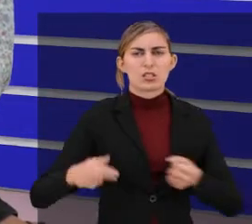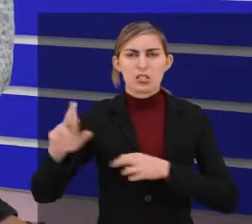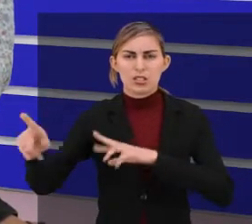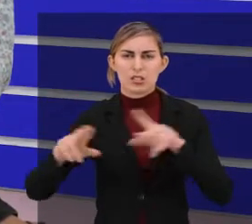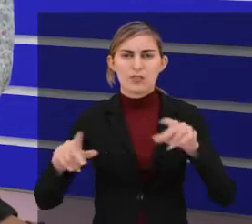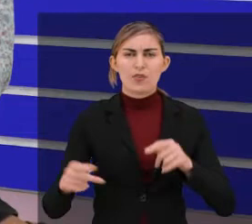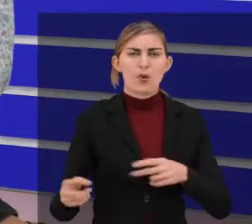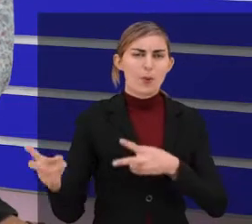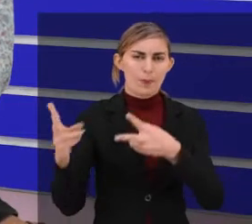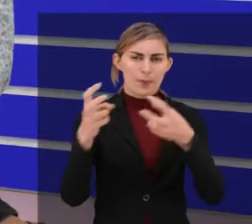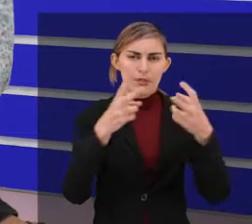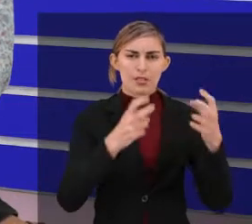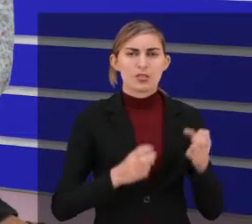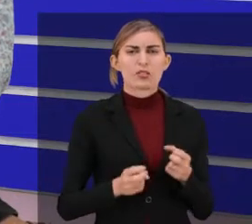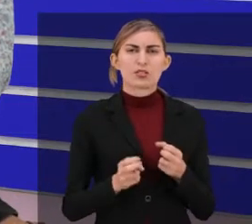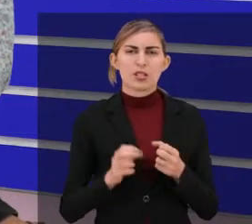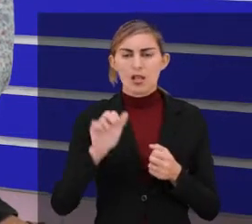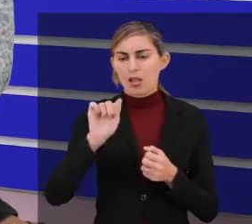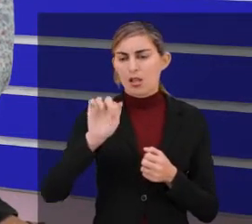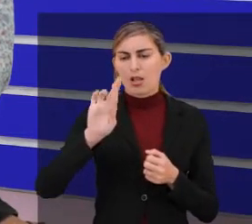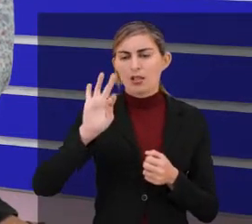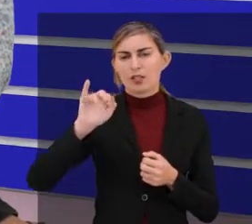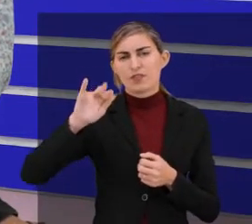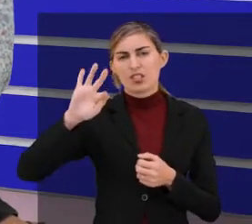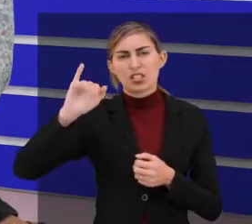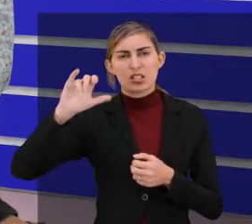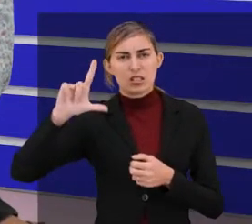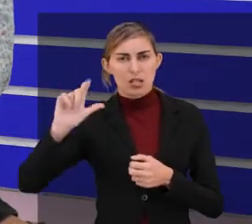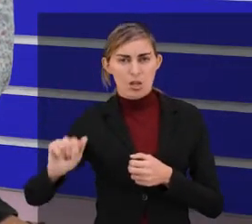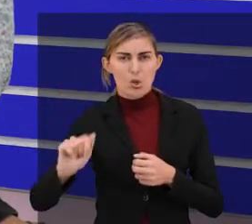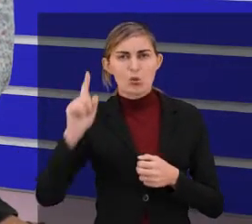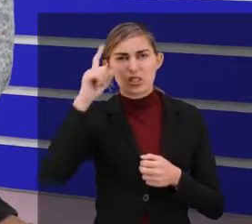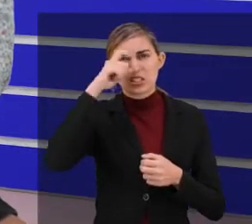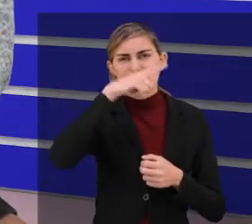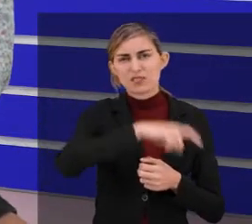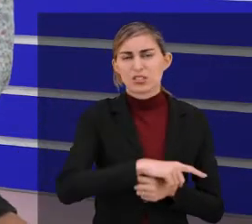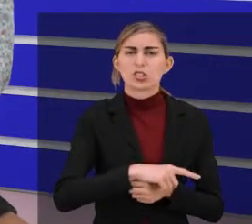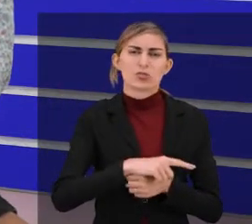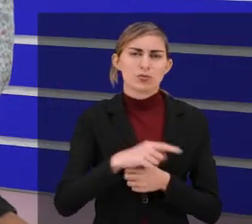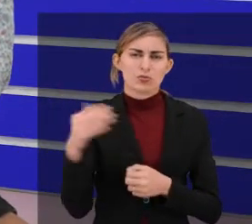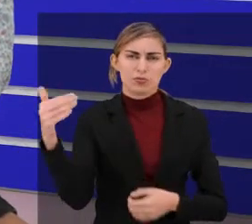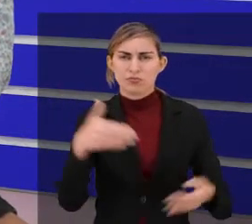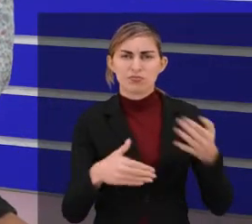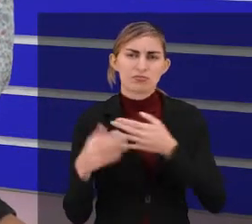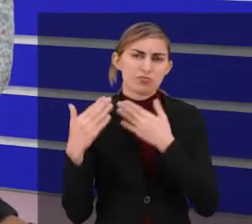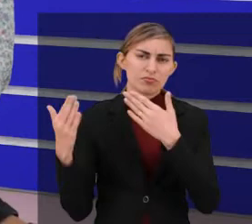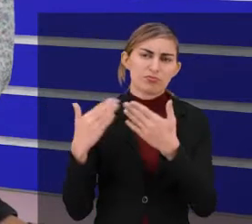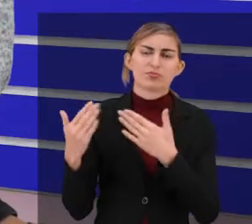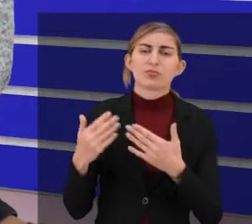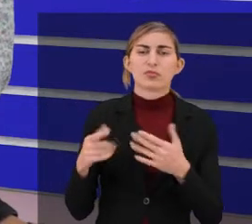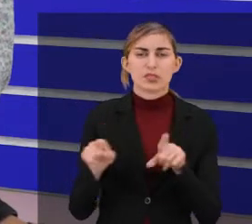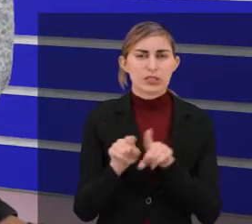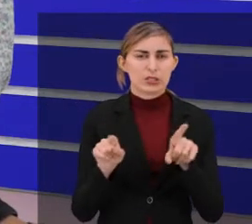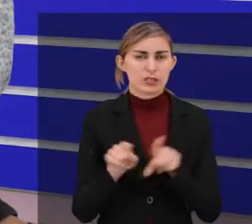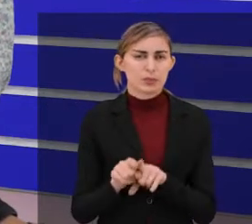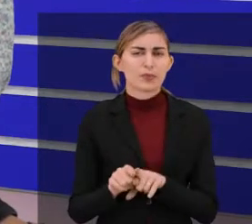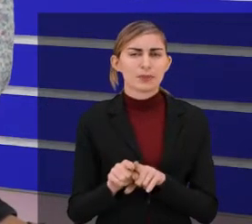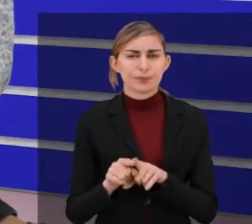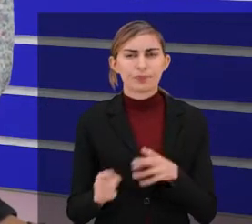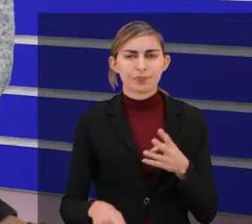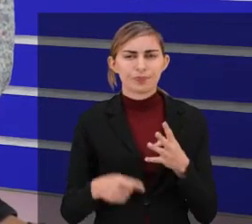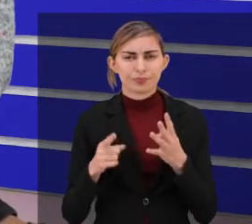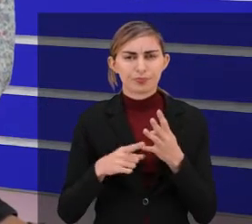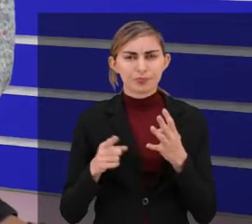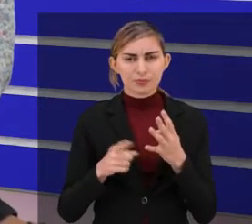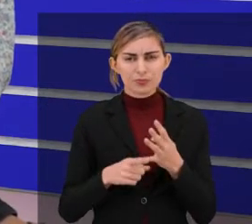indiferente é percebido como artificial e de difícil acesso. Assim também temos